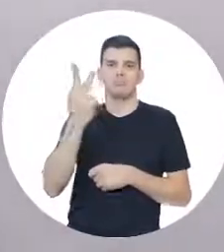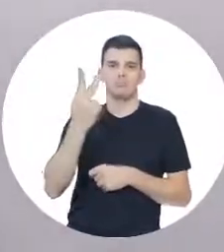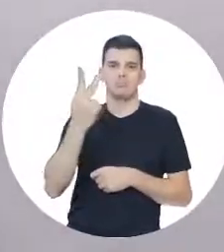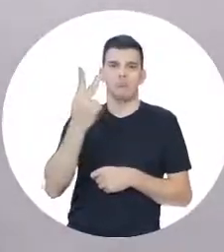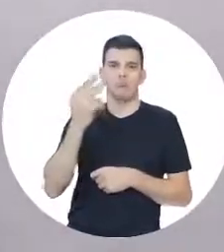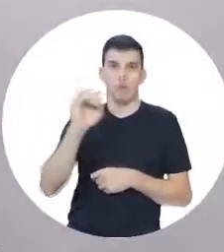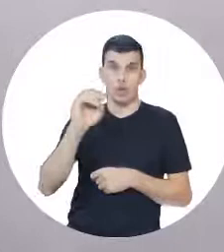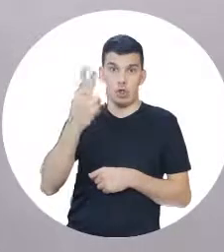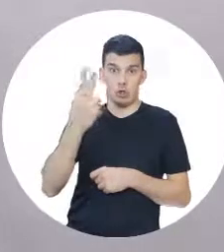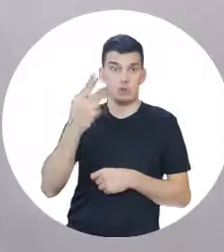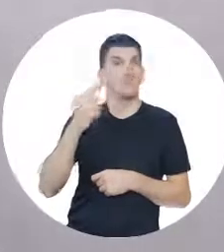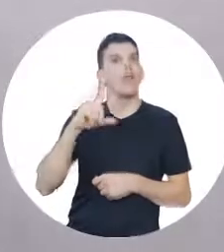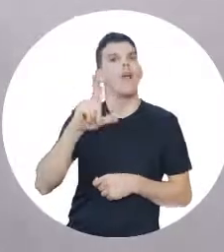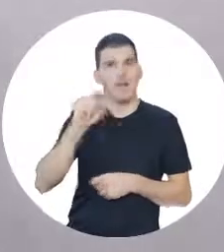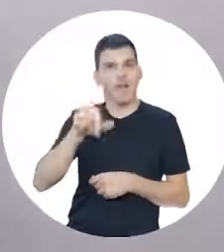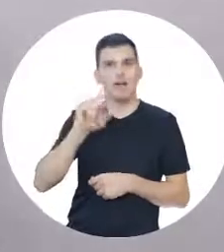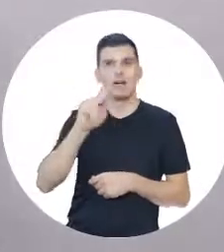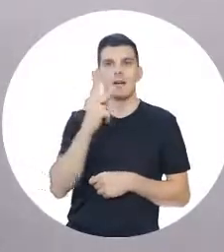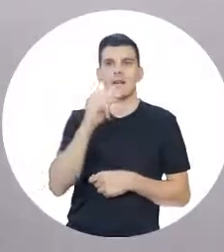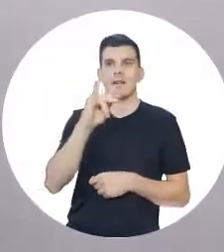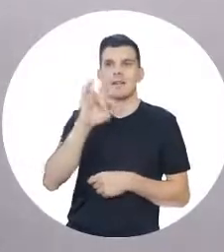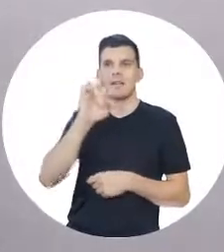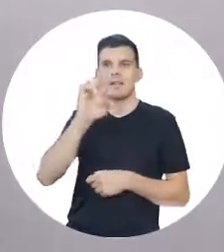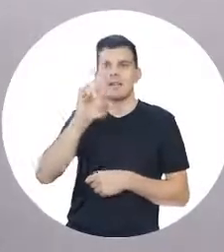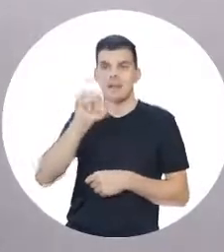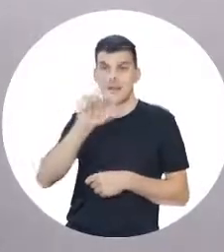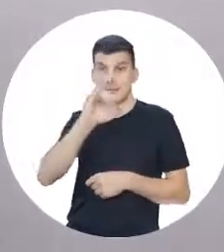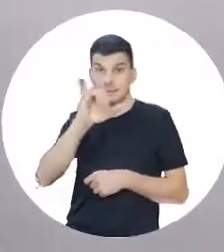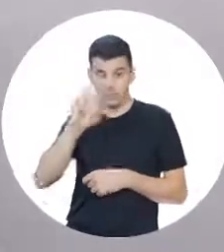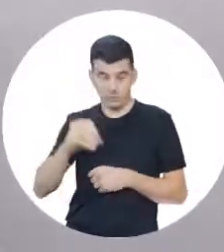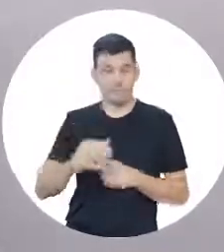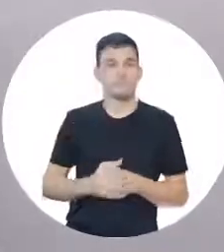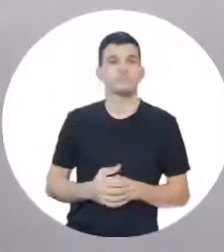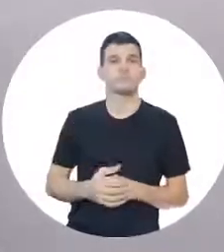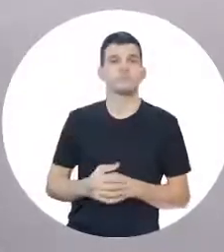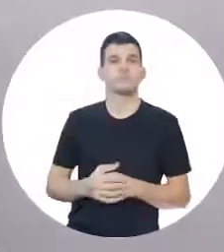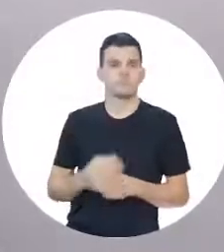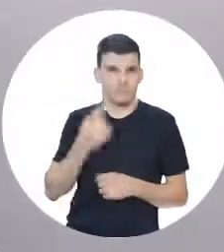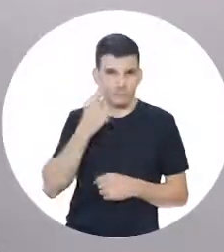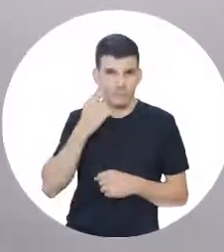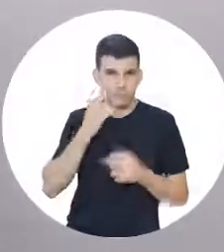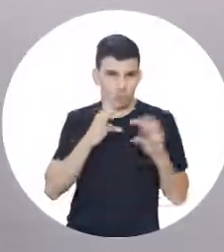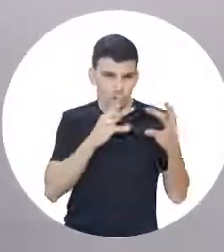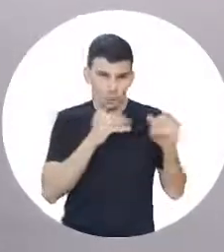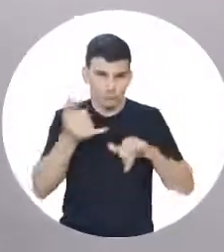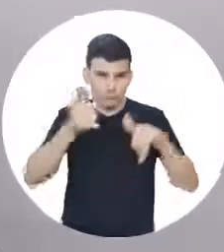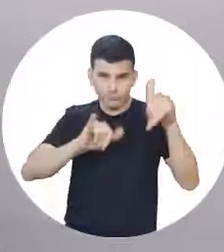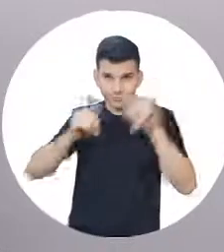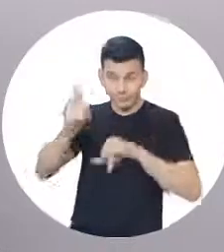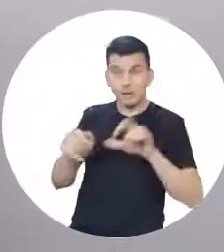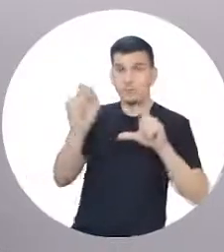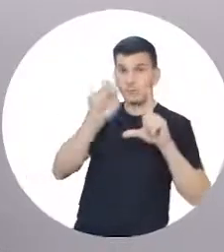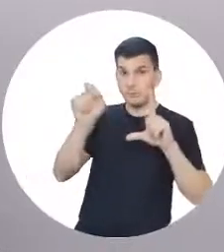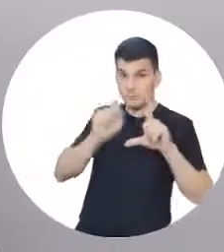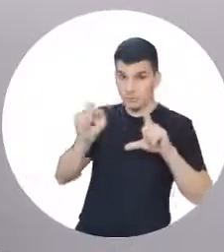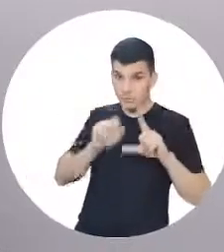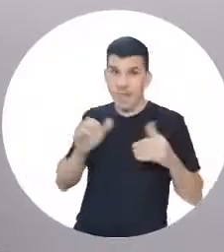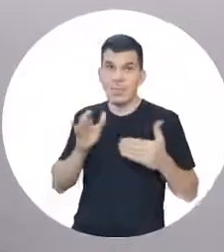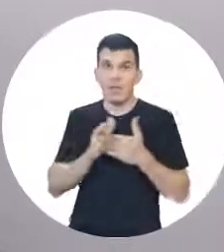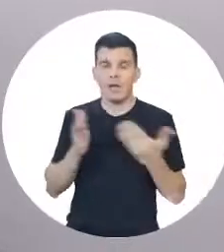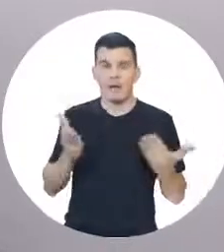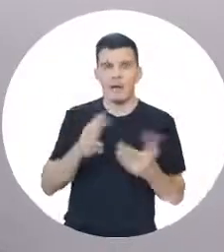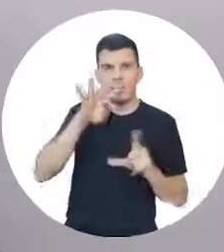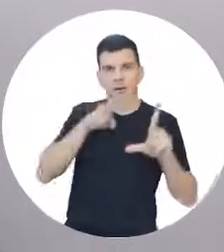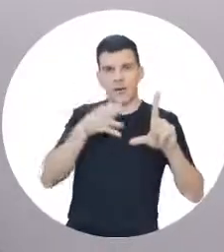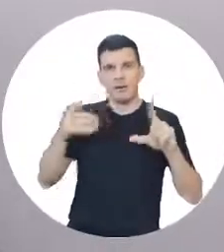sua composição, você tem um hidrácido. Antes de a gente continuar, olha todas as substâncias que eu escrevi no